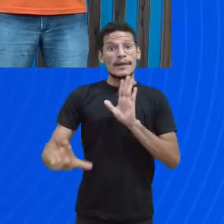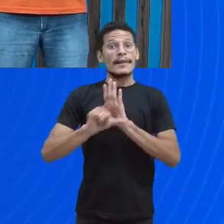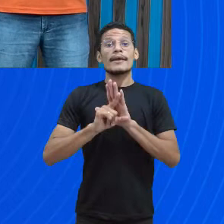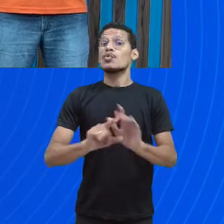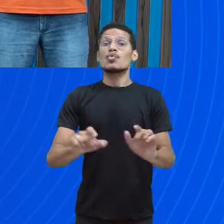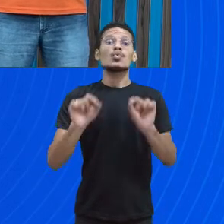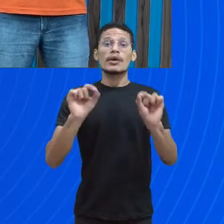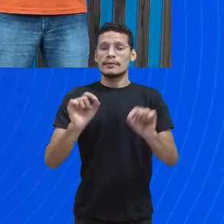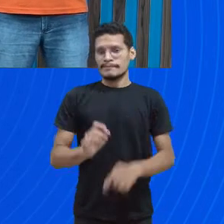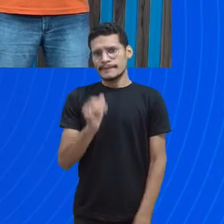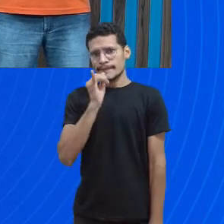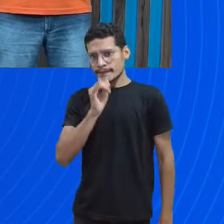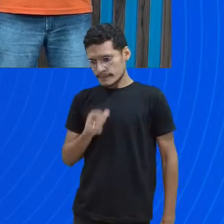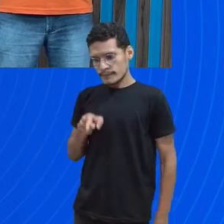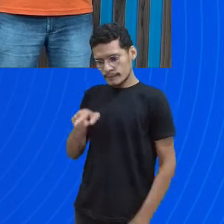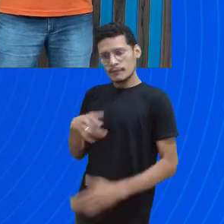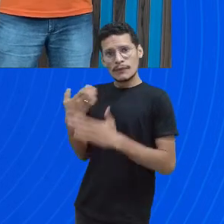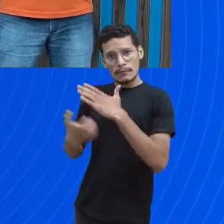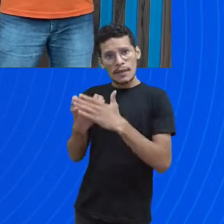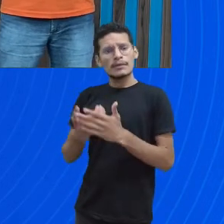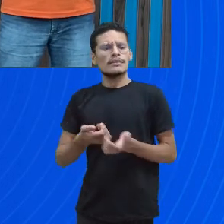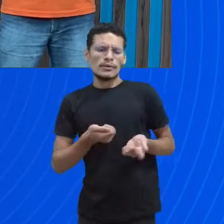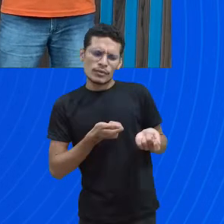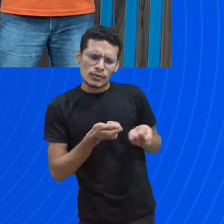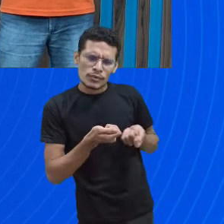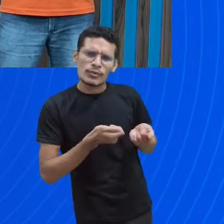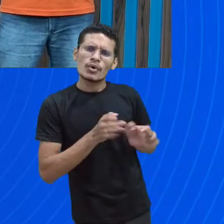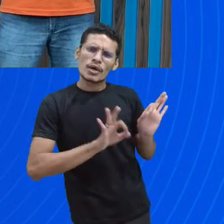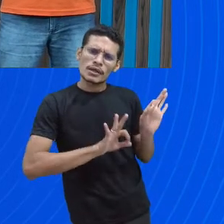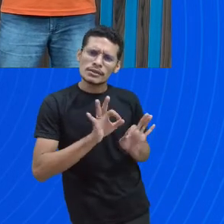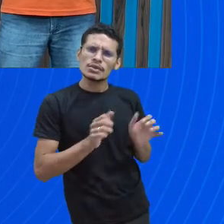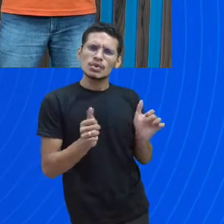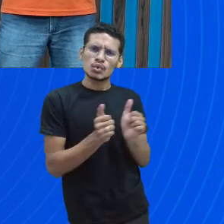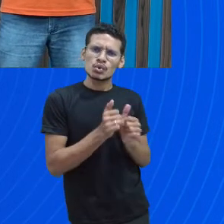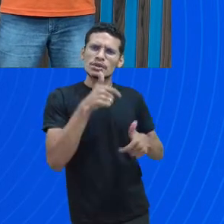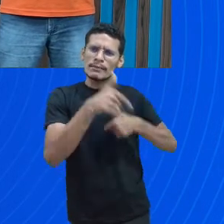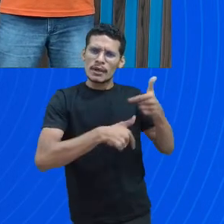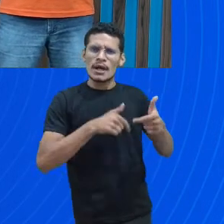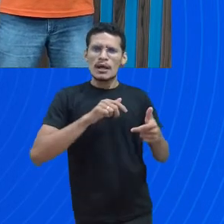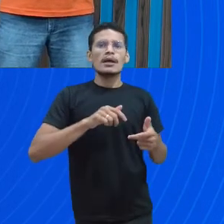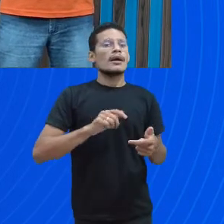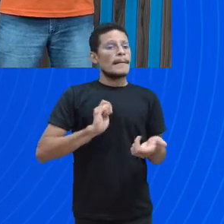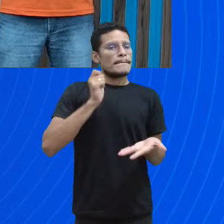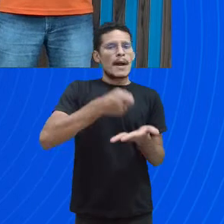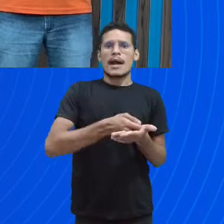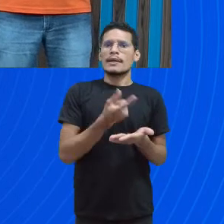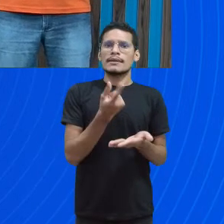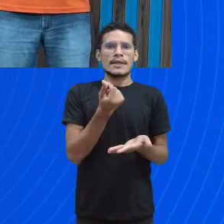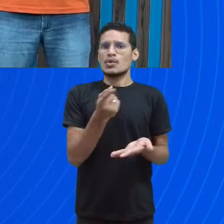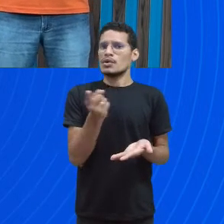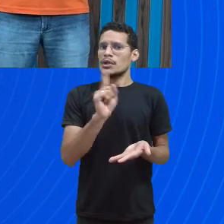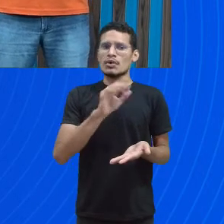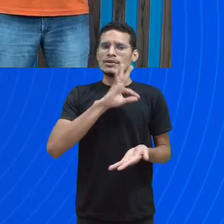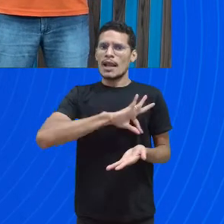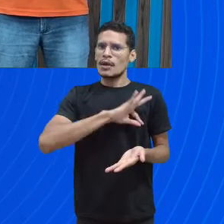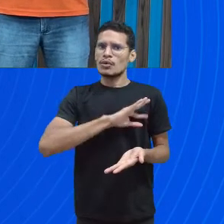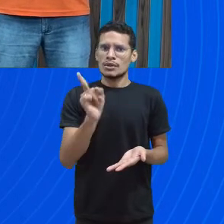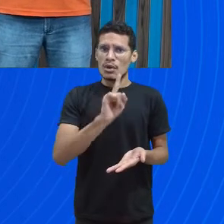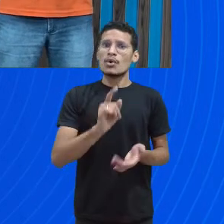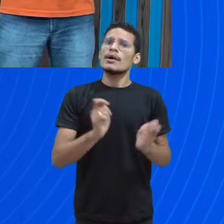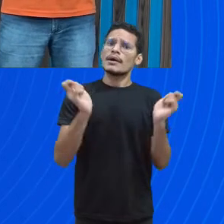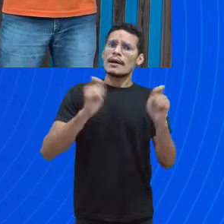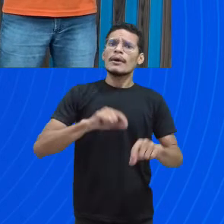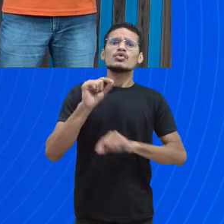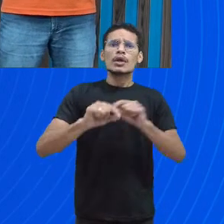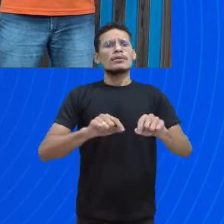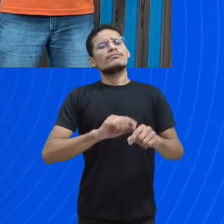que o empregador negocie com o trabalhador, de modo que ele não precise pagar em dinheiro, né, ou em salário, mas pode, por exemplo, negociar em banco